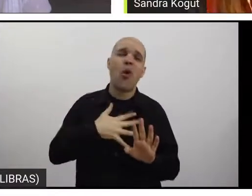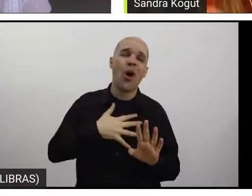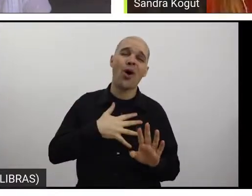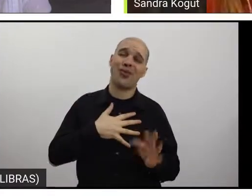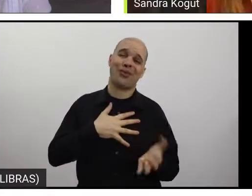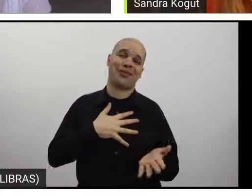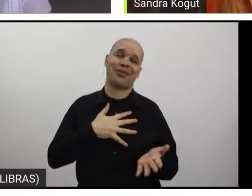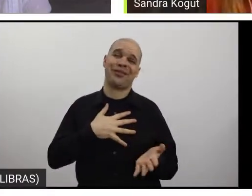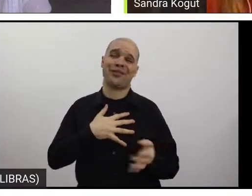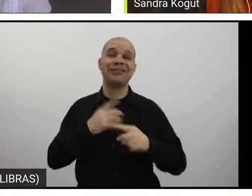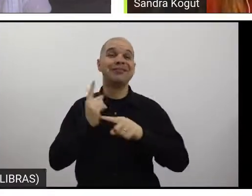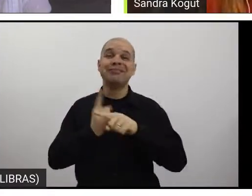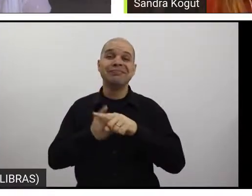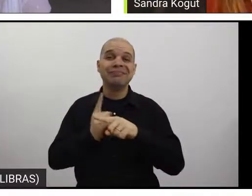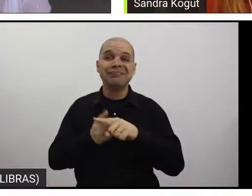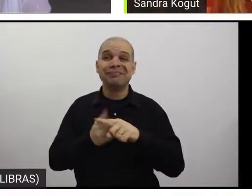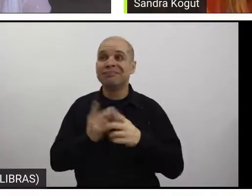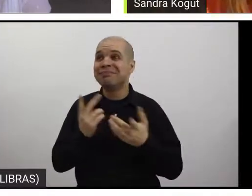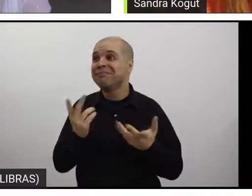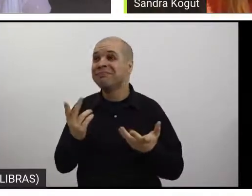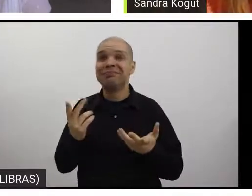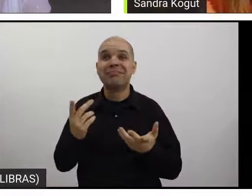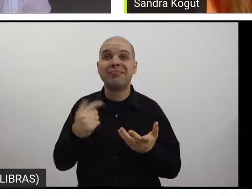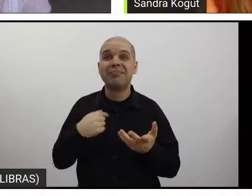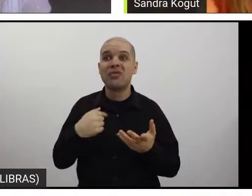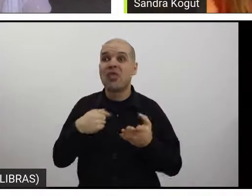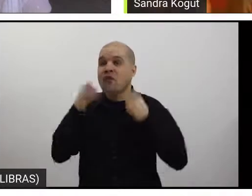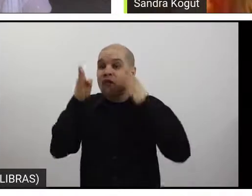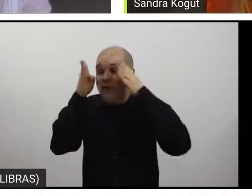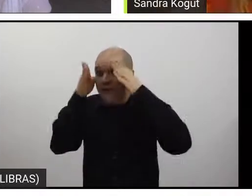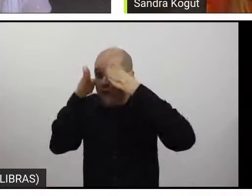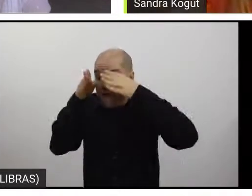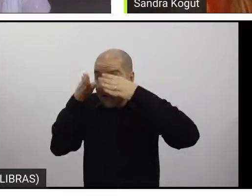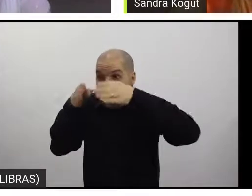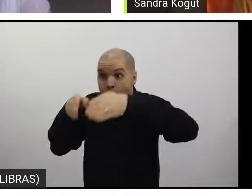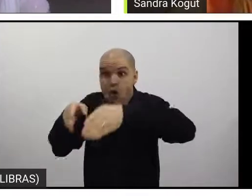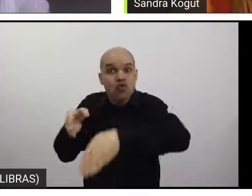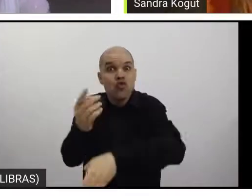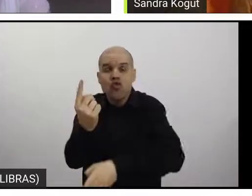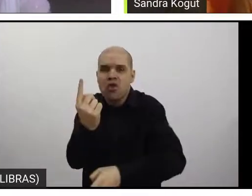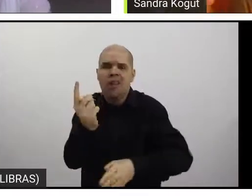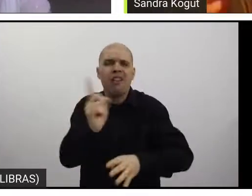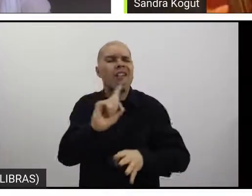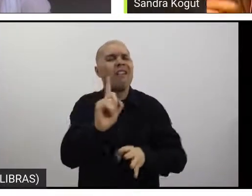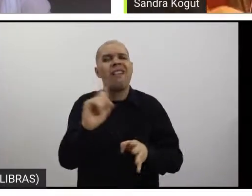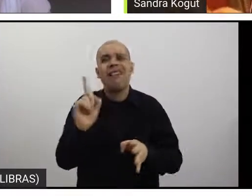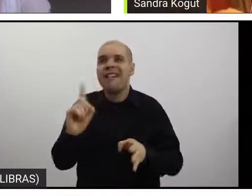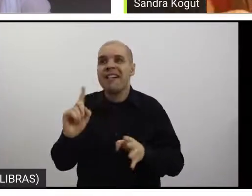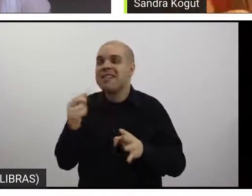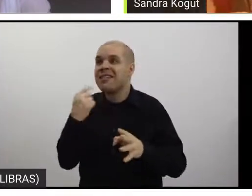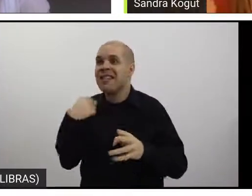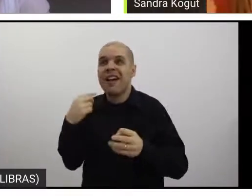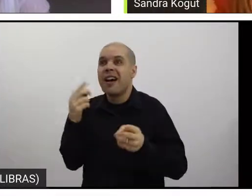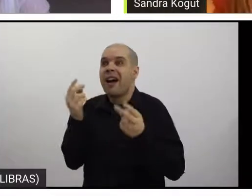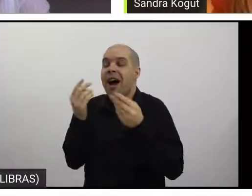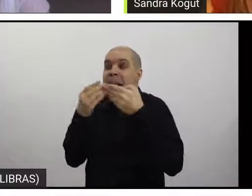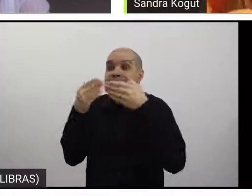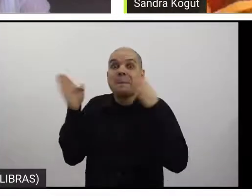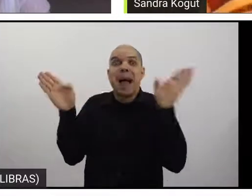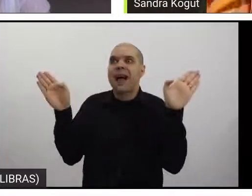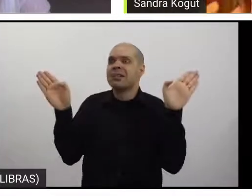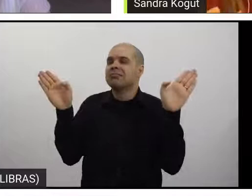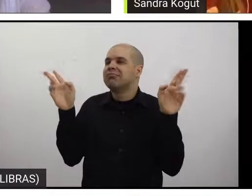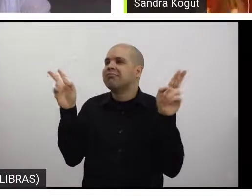estava sempre nesse lugar nenhum. Eu acho que eu fiz isso em todos os meus filmes. Se você olhar, é sempre assim...